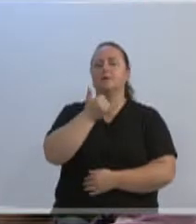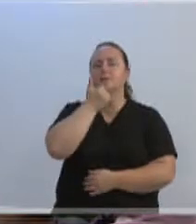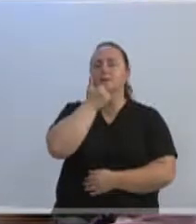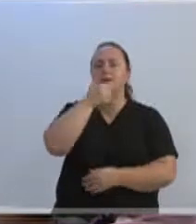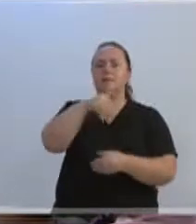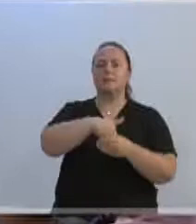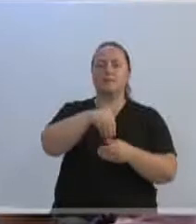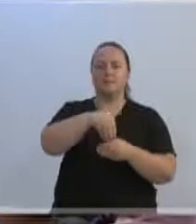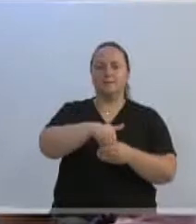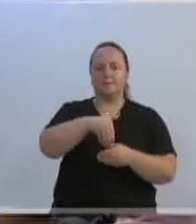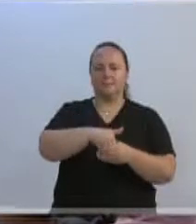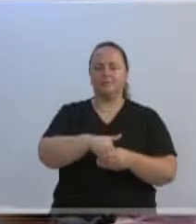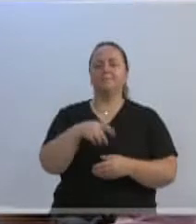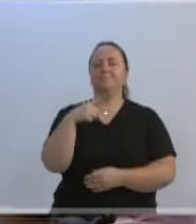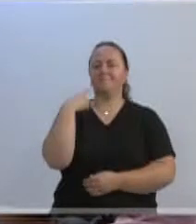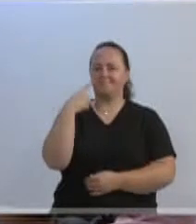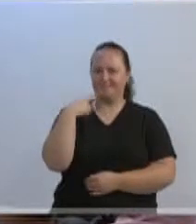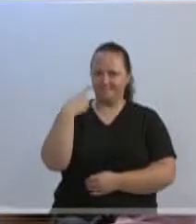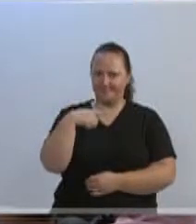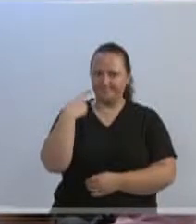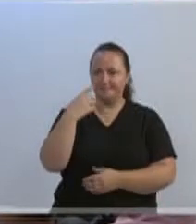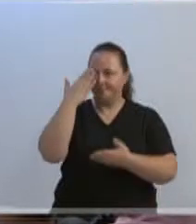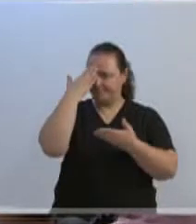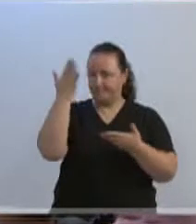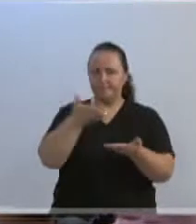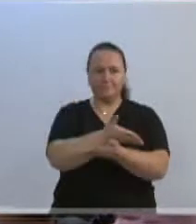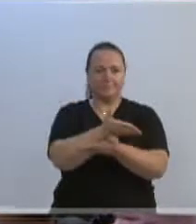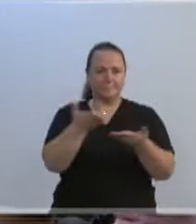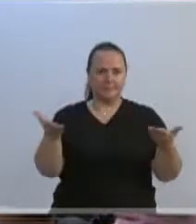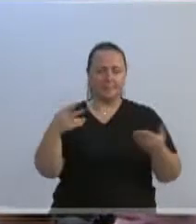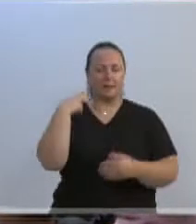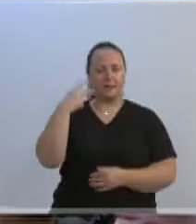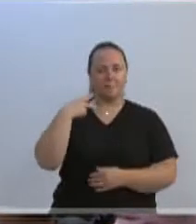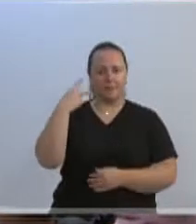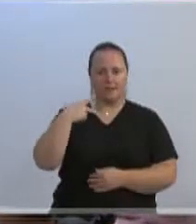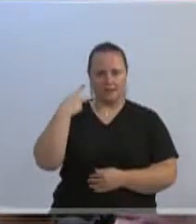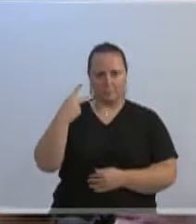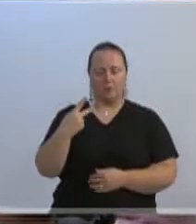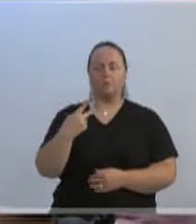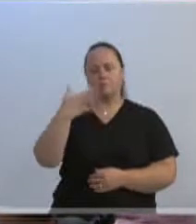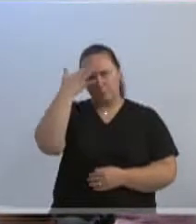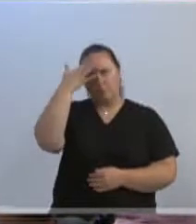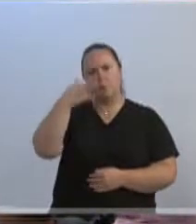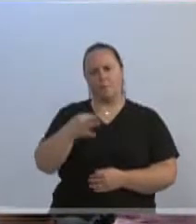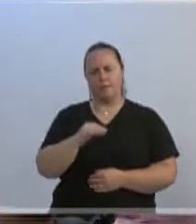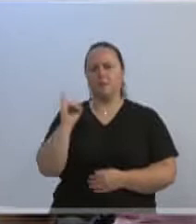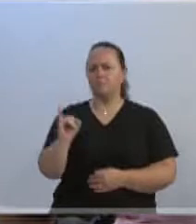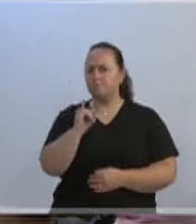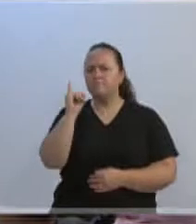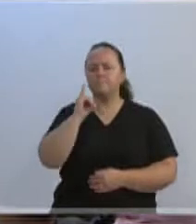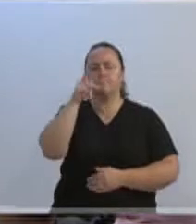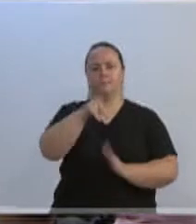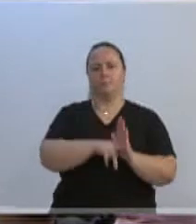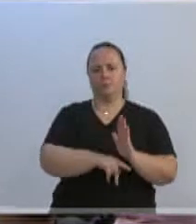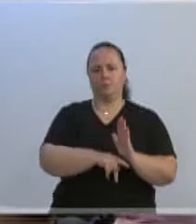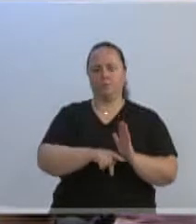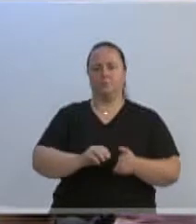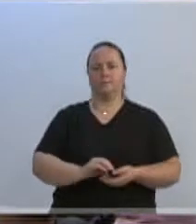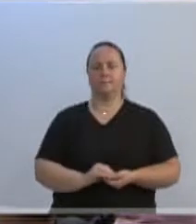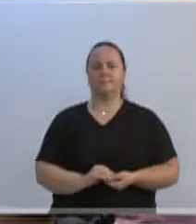vereador marcelo lanzarin obrigado aos senhores vereadores que entenderam a importância desse projeto